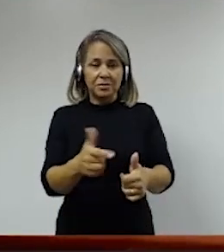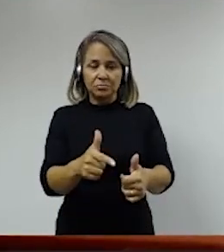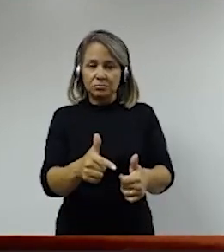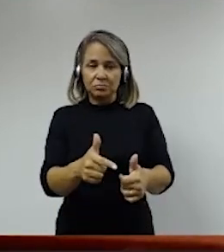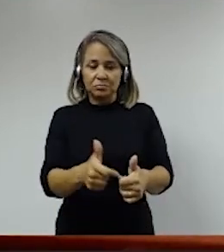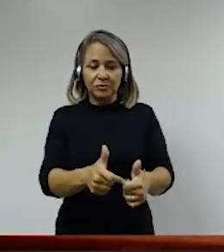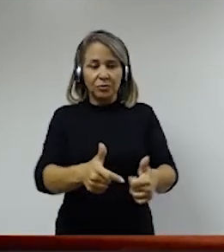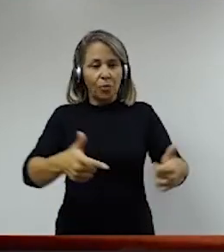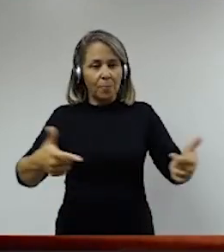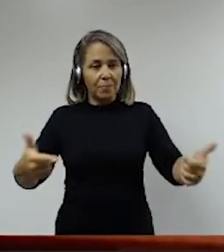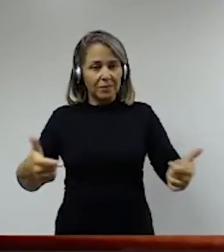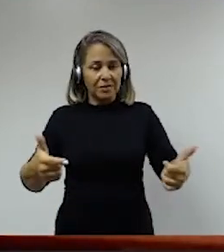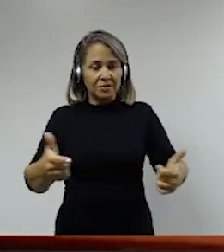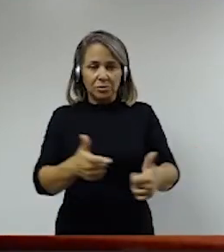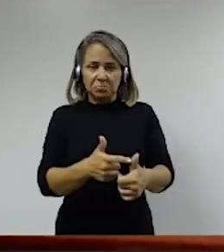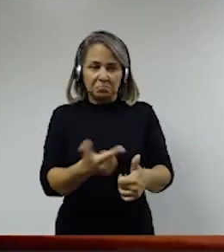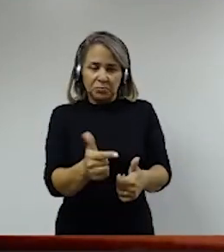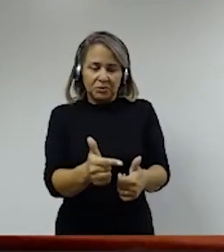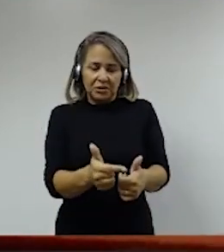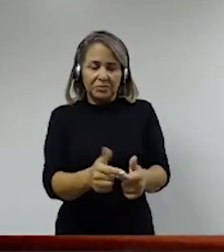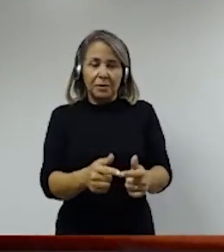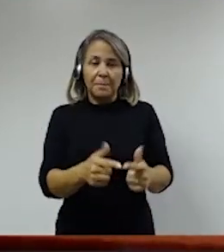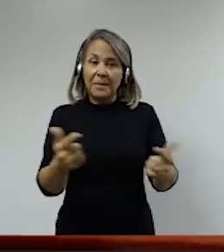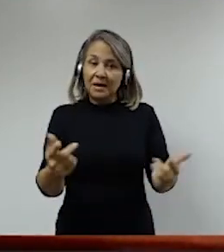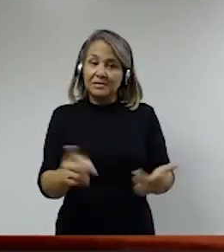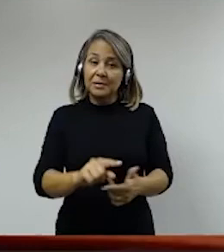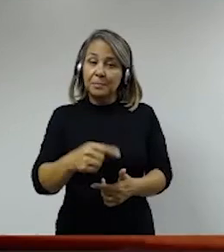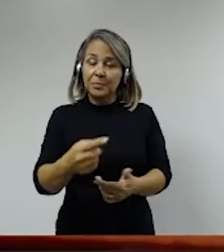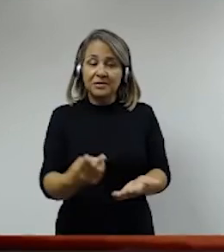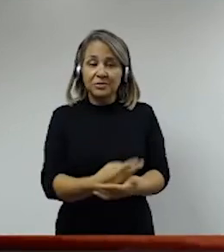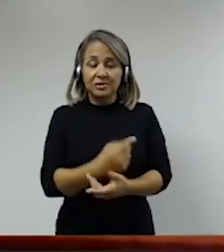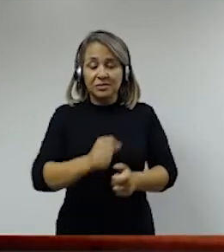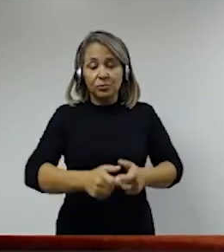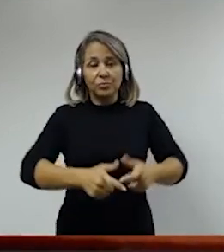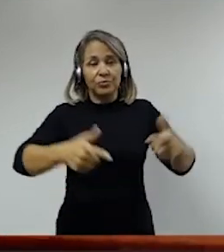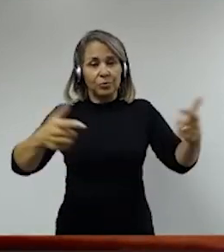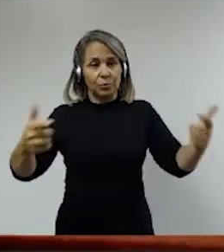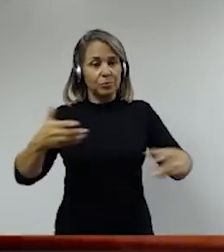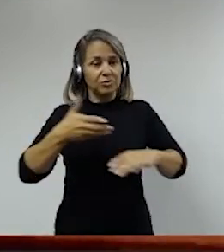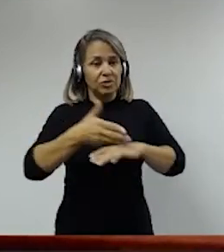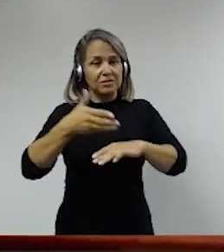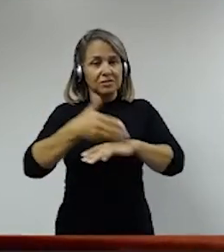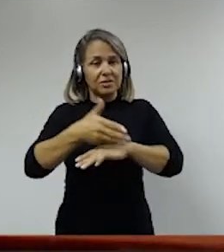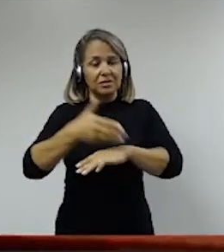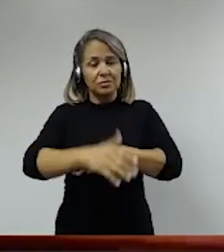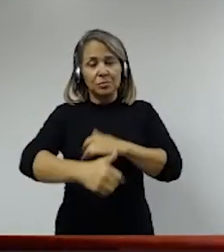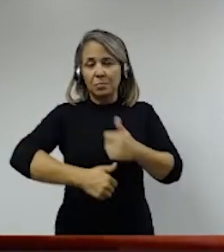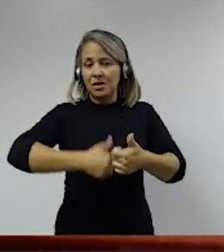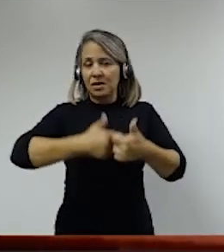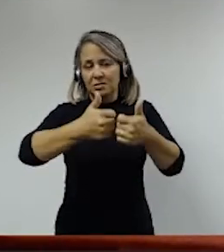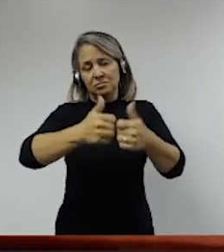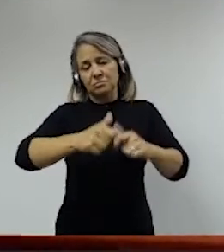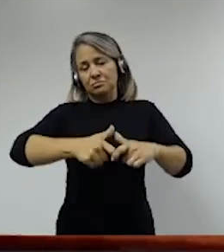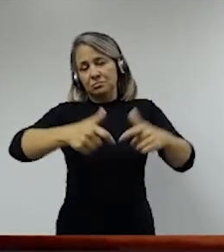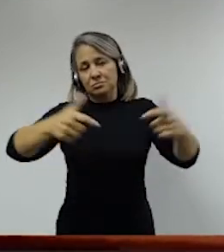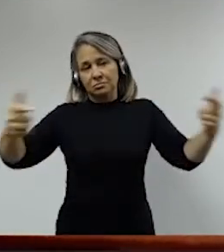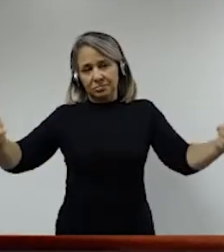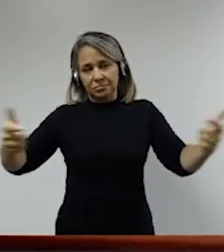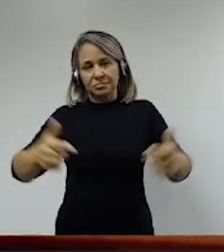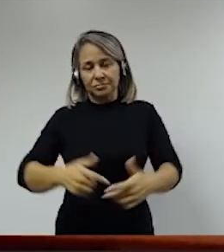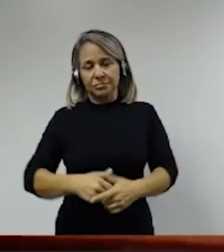aumento, enfim, mas o fato é que houve um volume de acesso muito maior, enfim, e